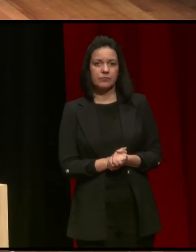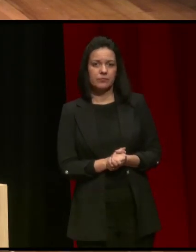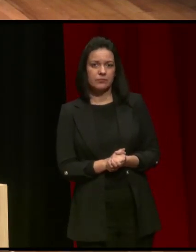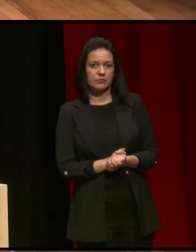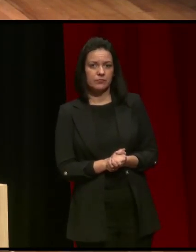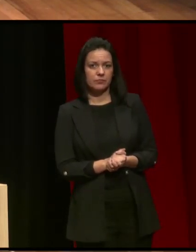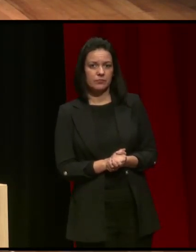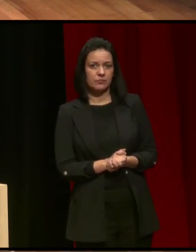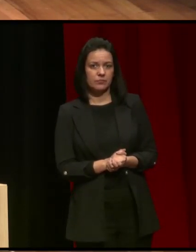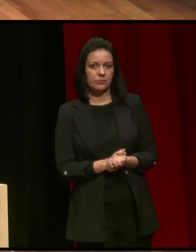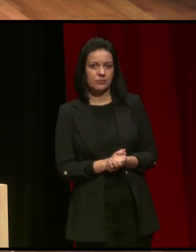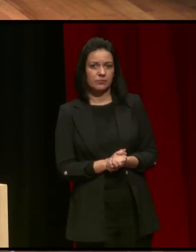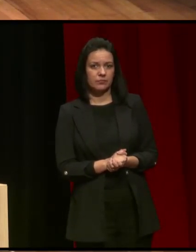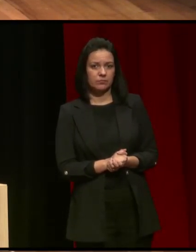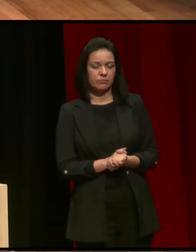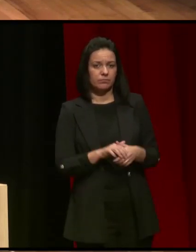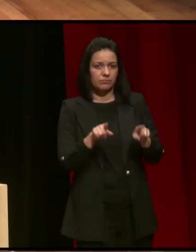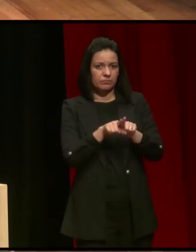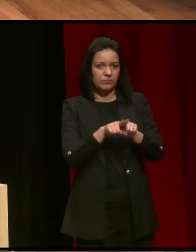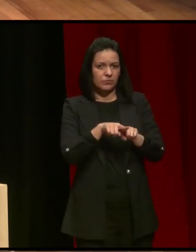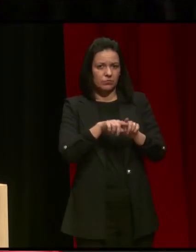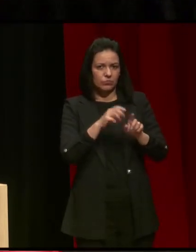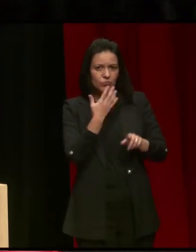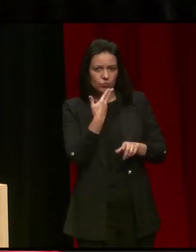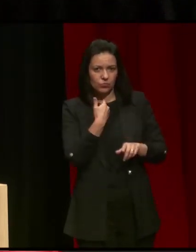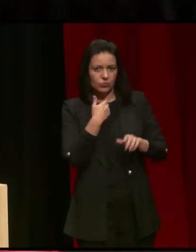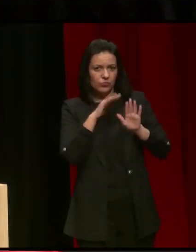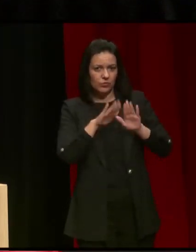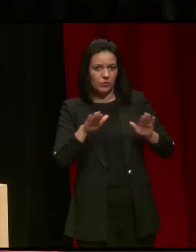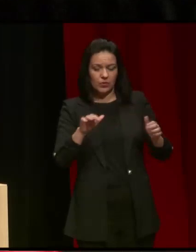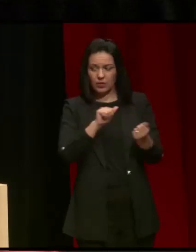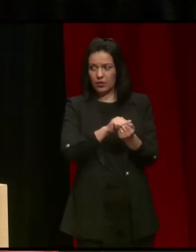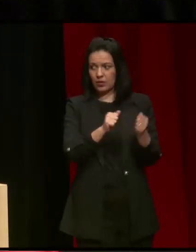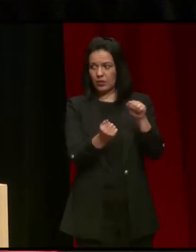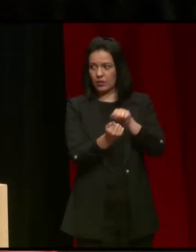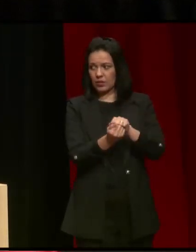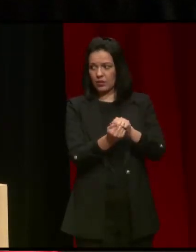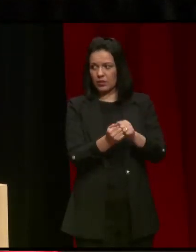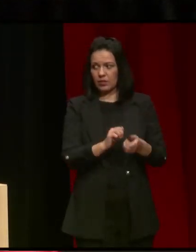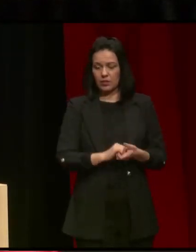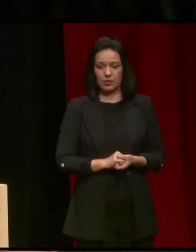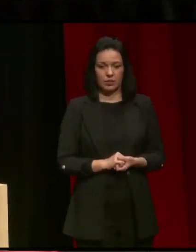é até mais fácil, né, a adaptação. Alô, está saindo? Tá, né?